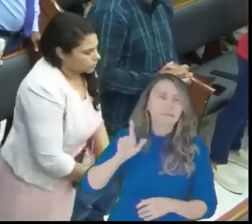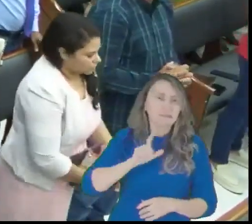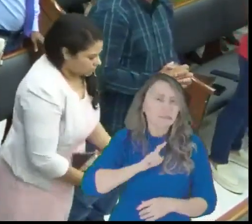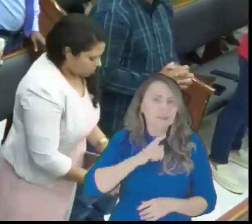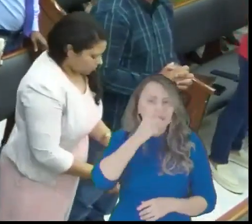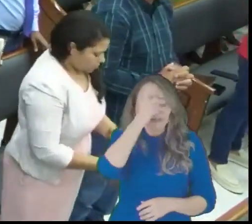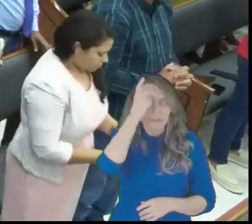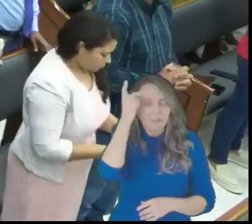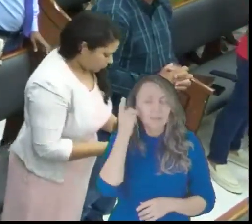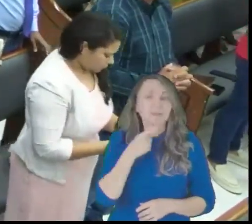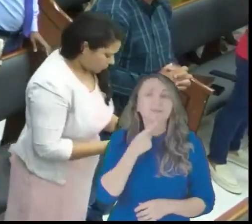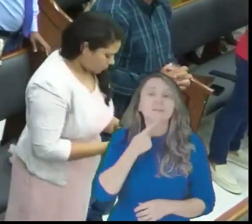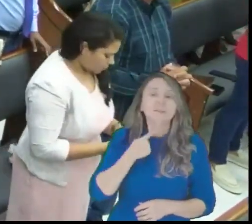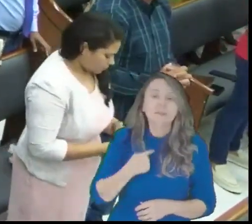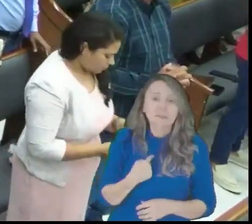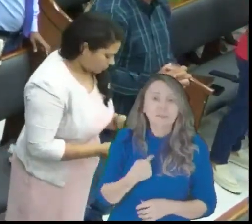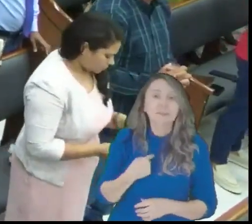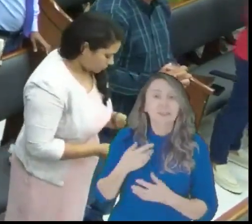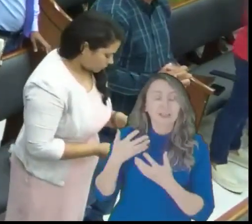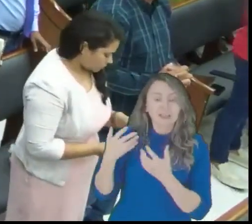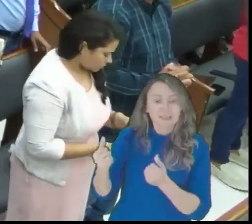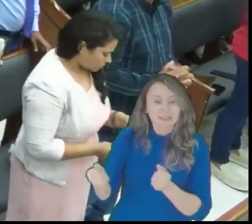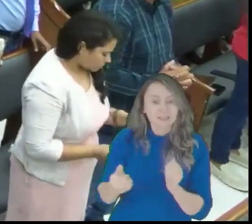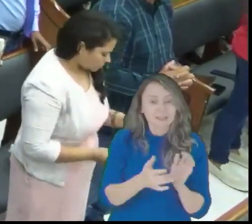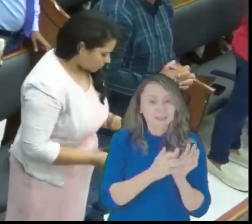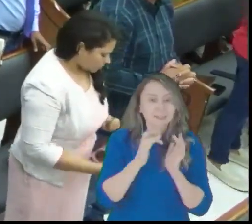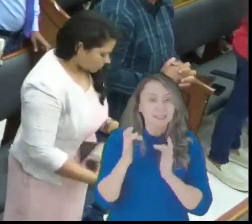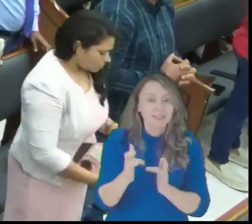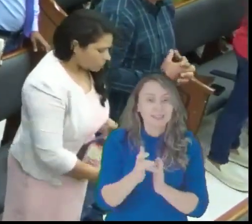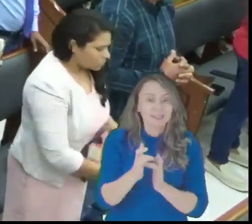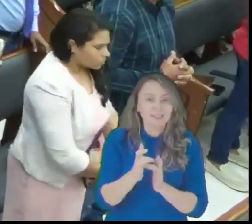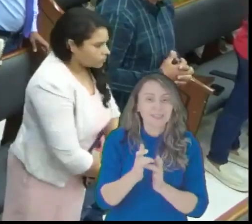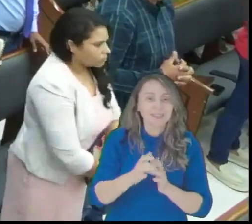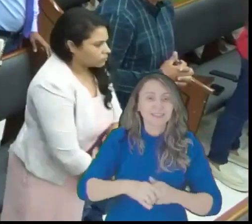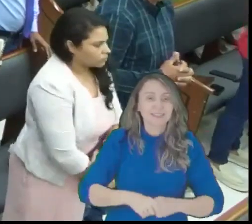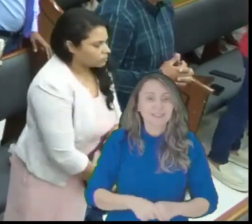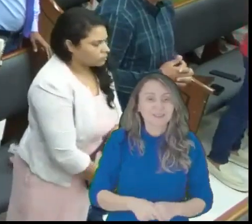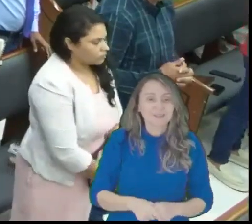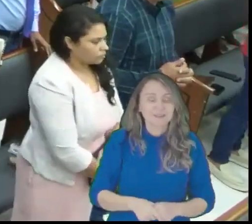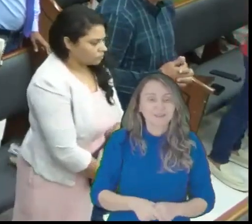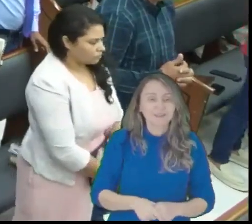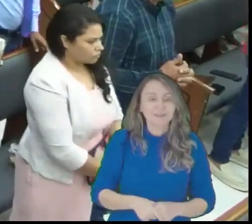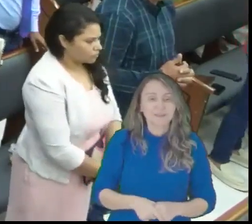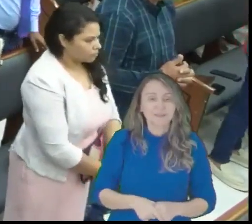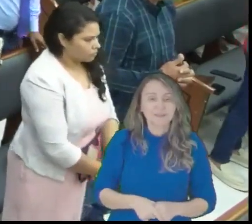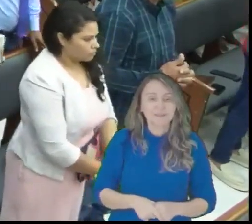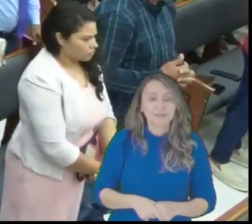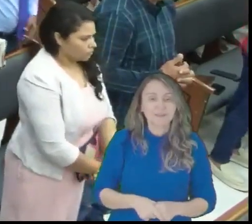sua vida a Jesus? Levante uma de suas mãos e venha aqui à frente.